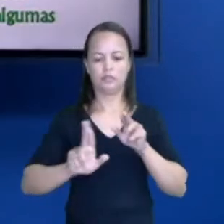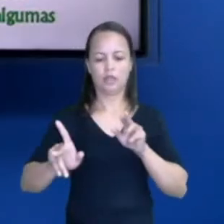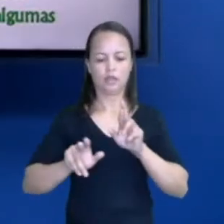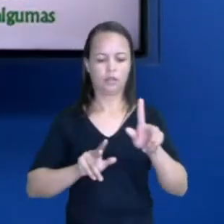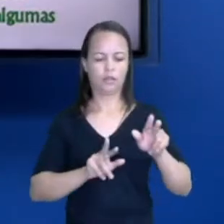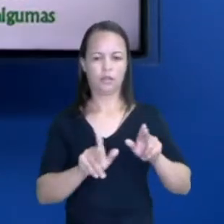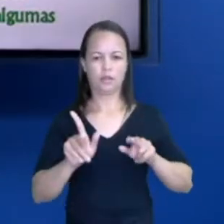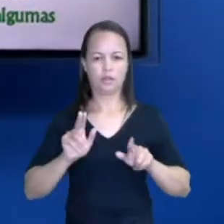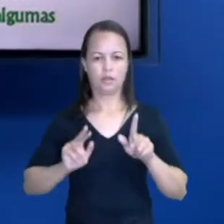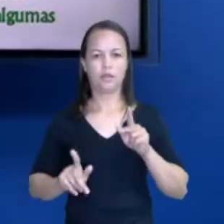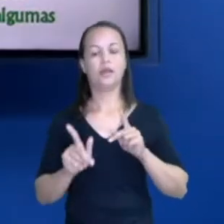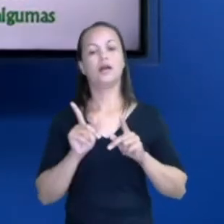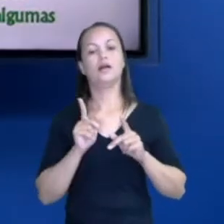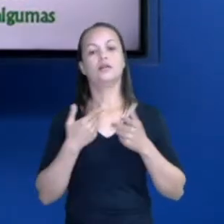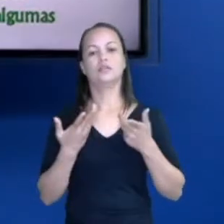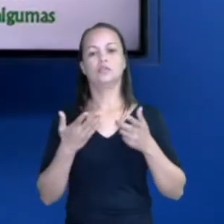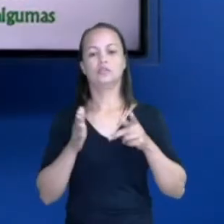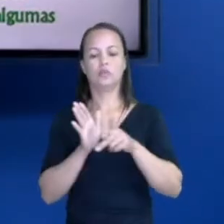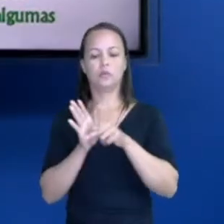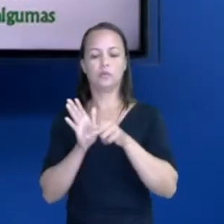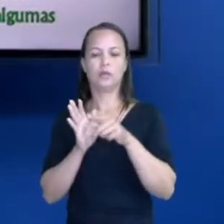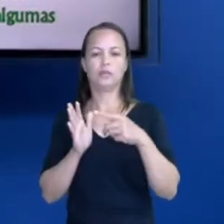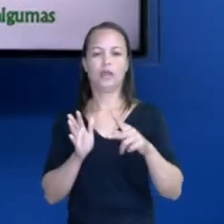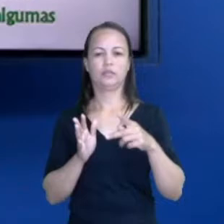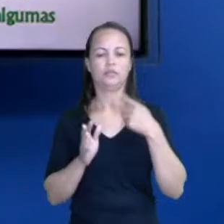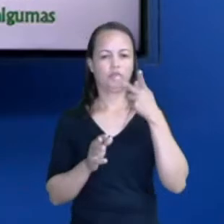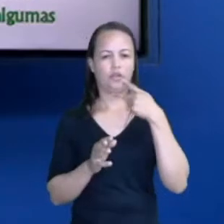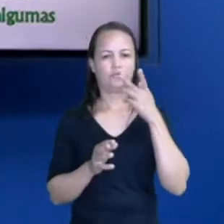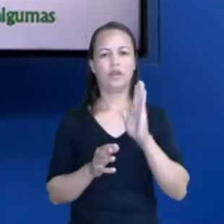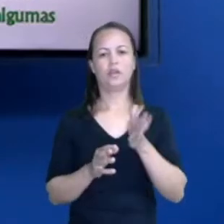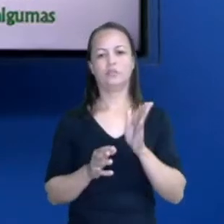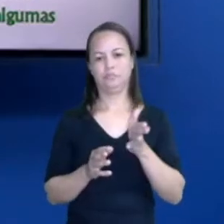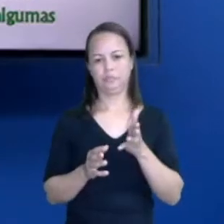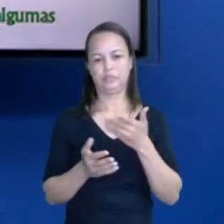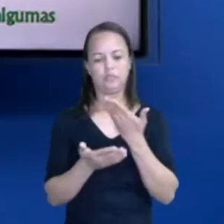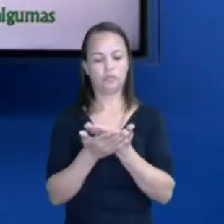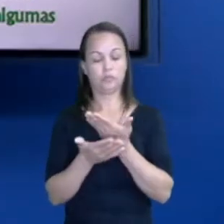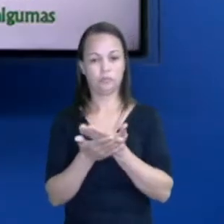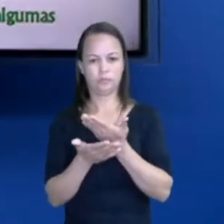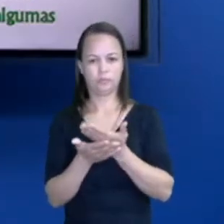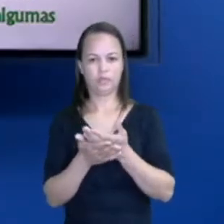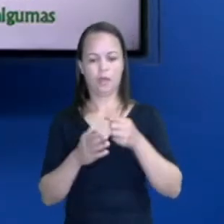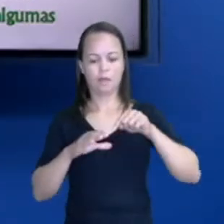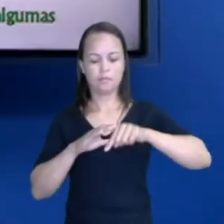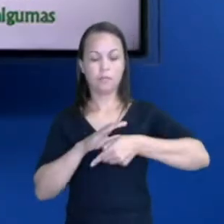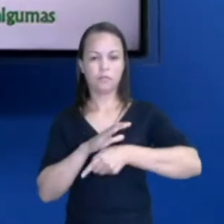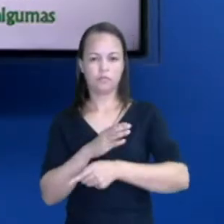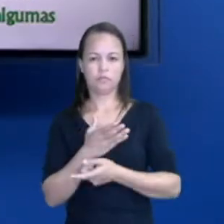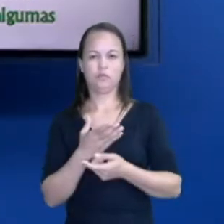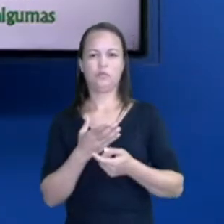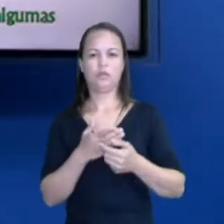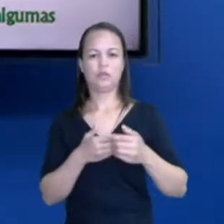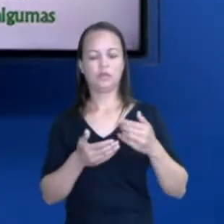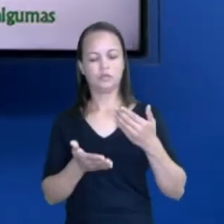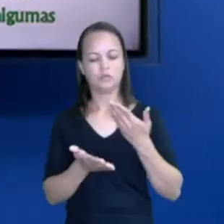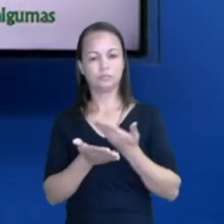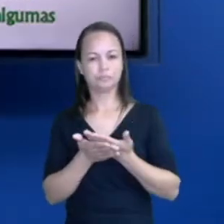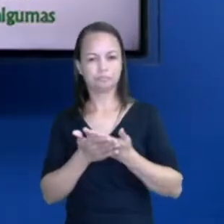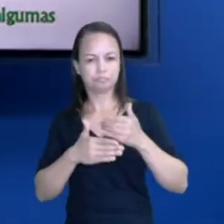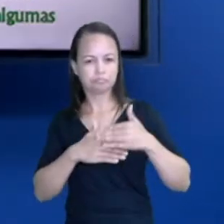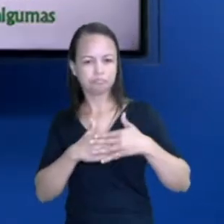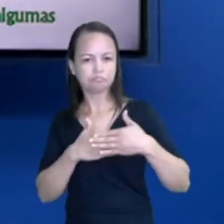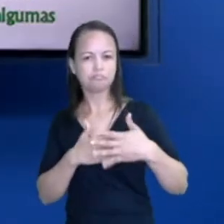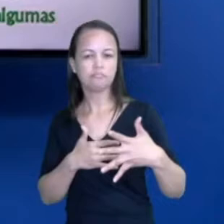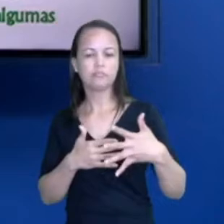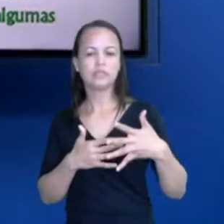acordo justamente com essas propriedades que eu acabei de citar para vocês e que a gente vai estudar profundamente ao longo aqui da nossa aula, inclusive